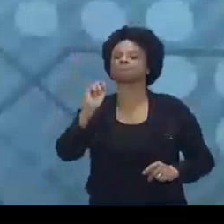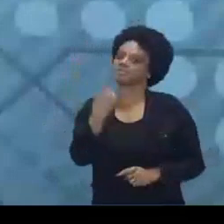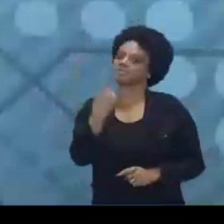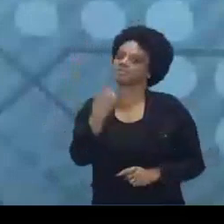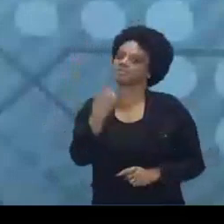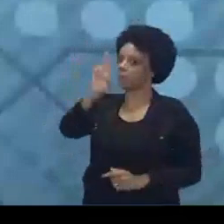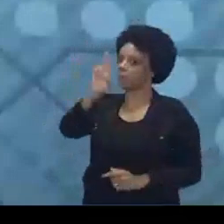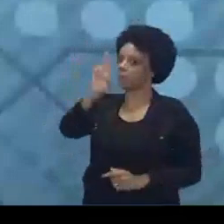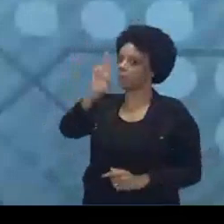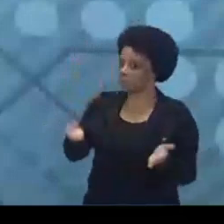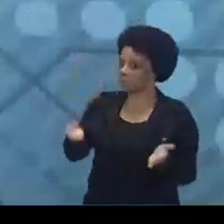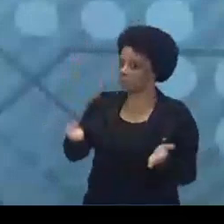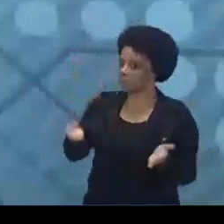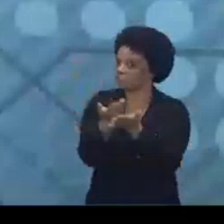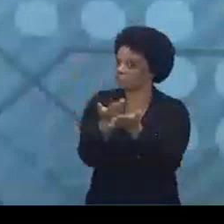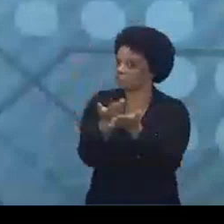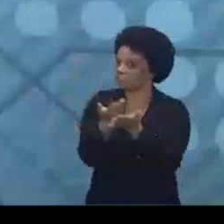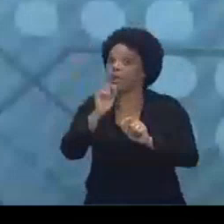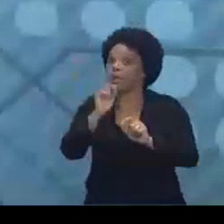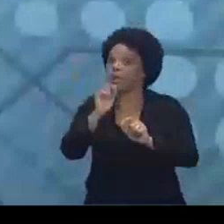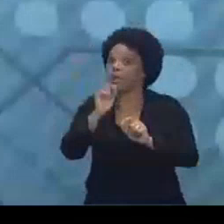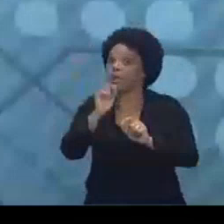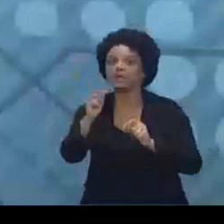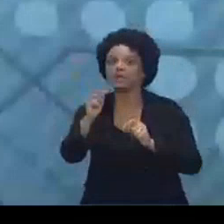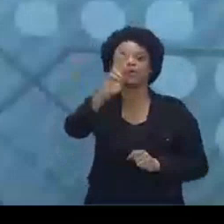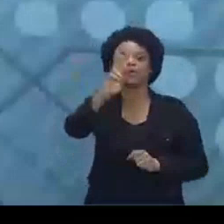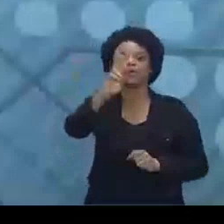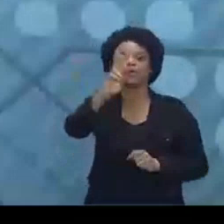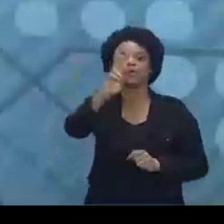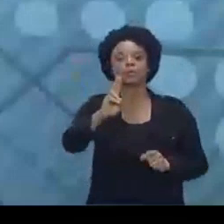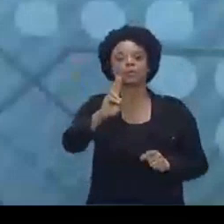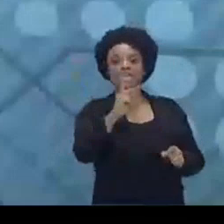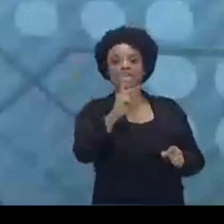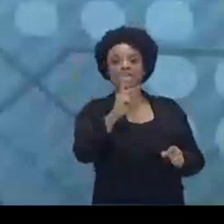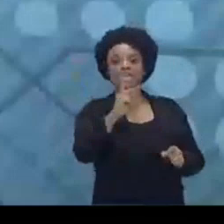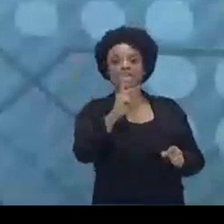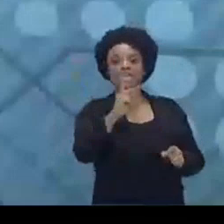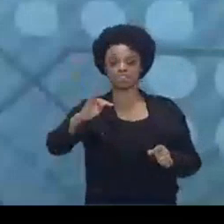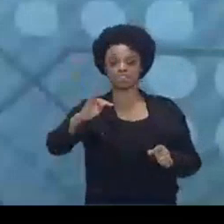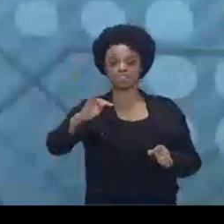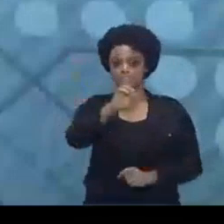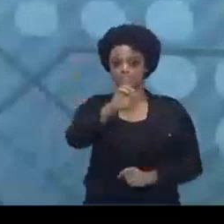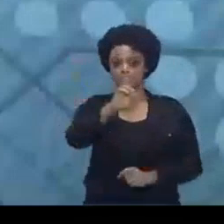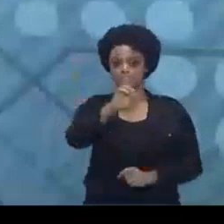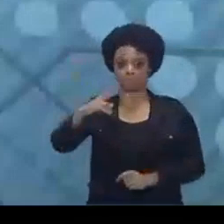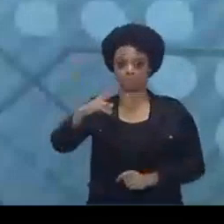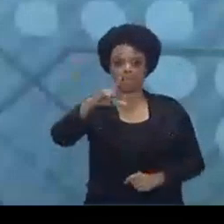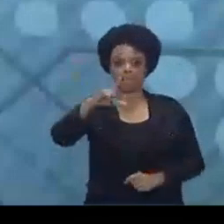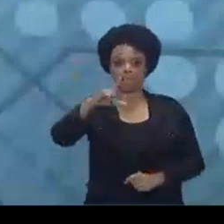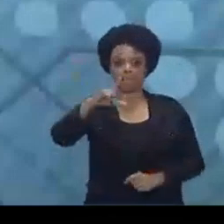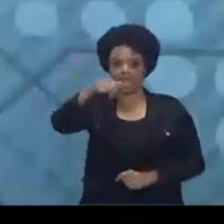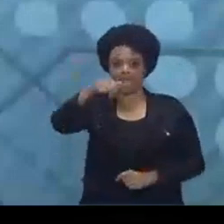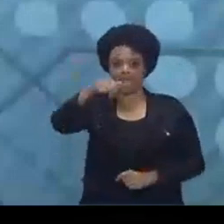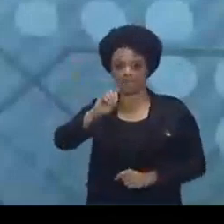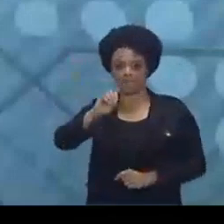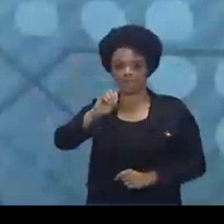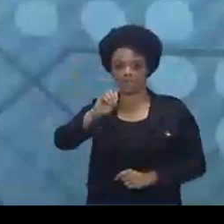né? Inicialmente, nós vamos utilizar esse kit, o kit plano inclinado, também conhecido, né? Vamos